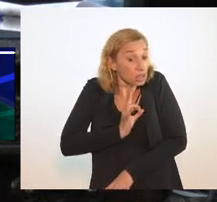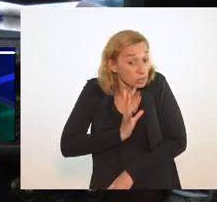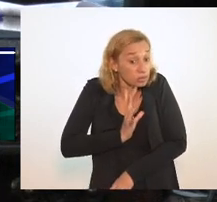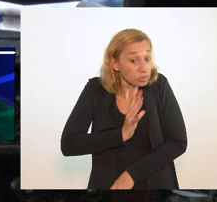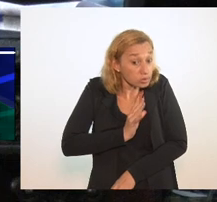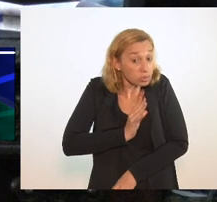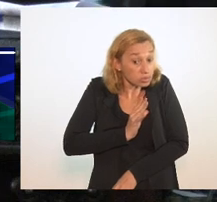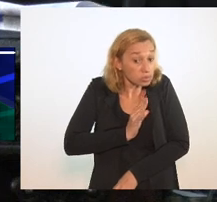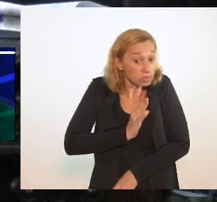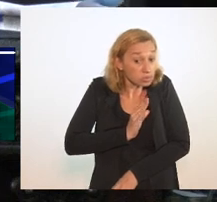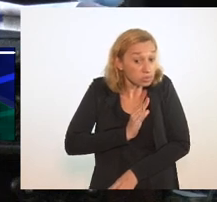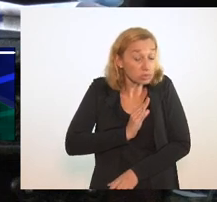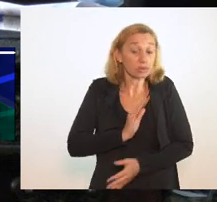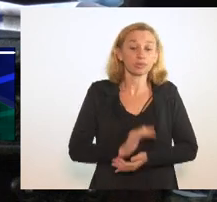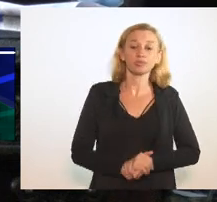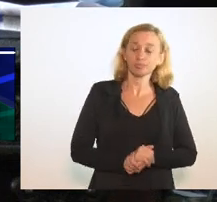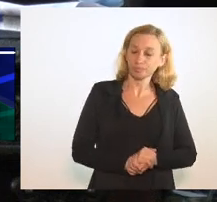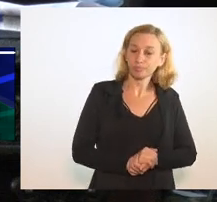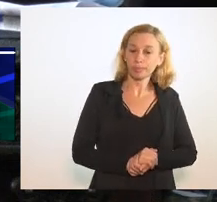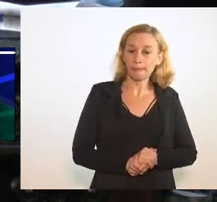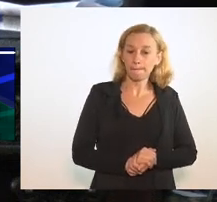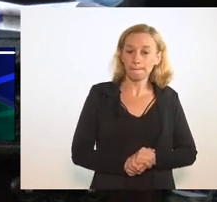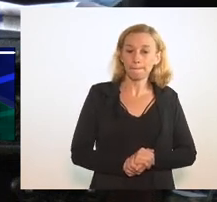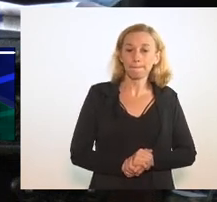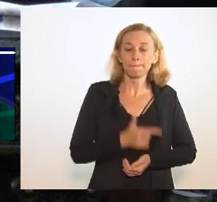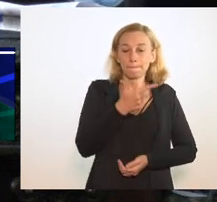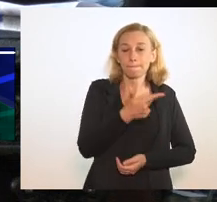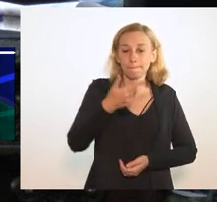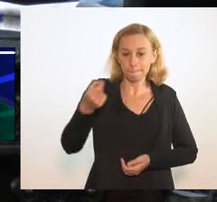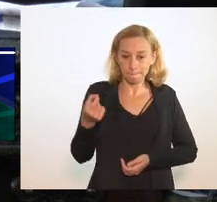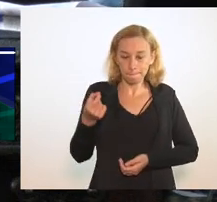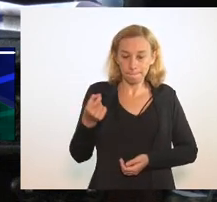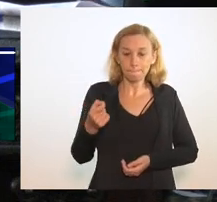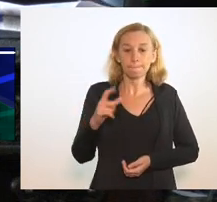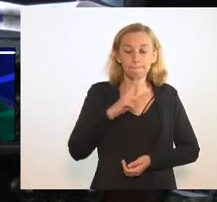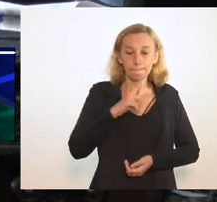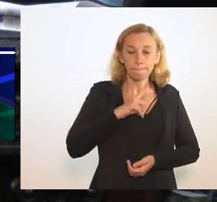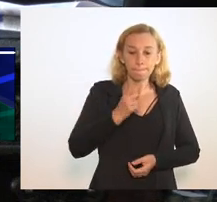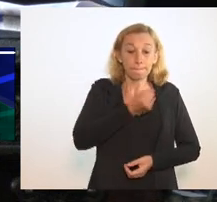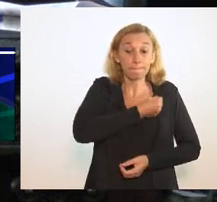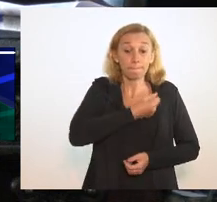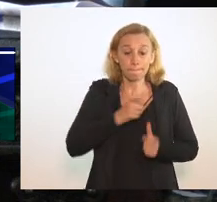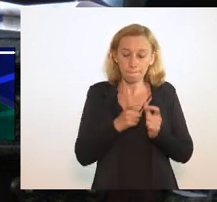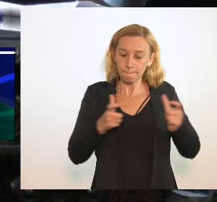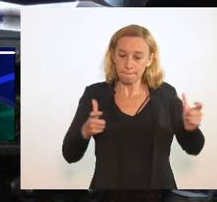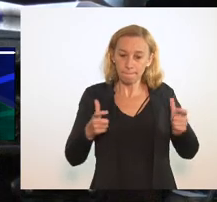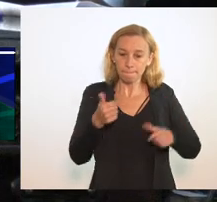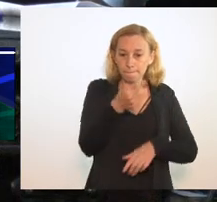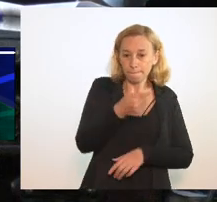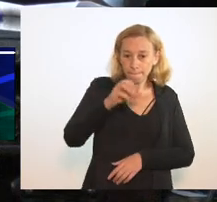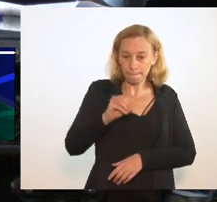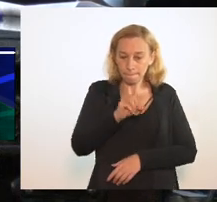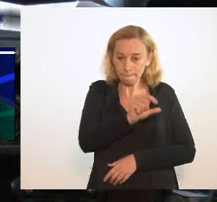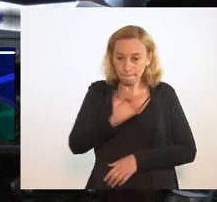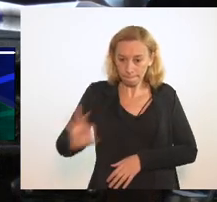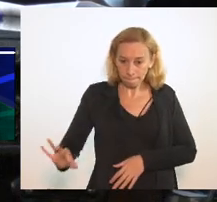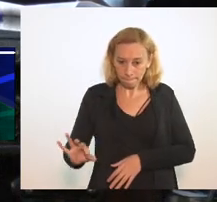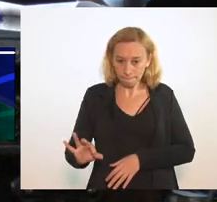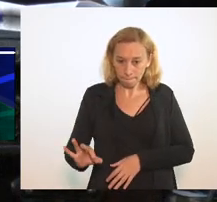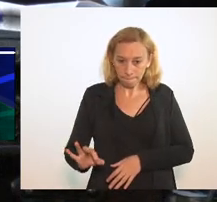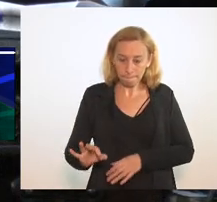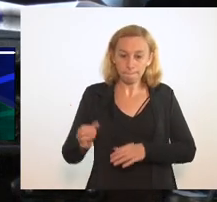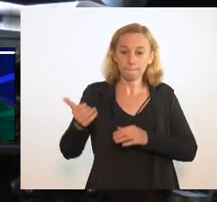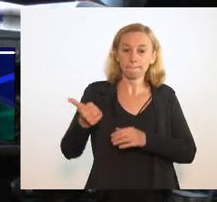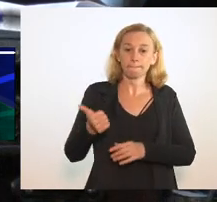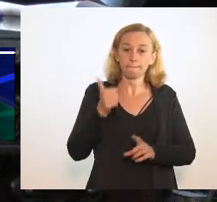de medo e submissão, em 2020 tivemos um aumento de 70% nos casos de